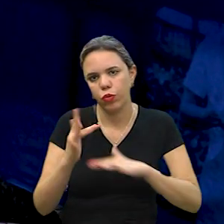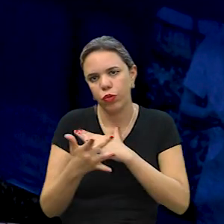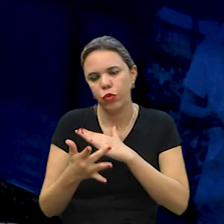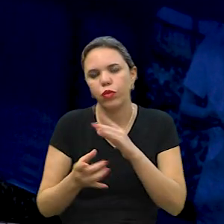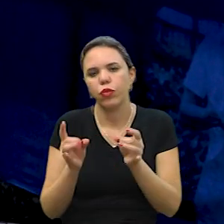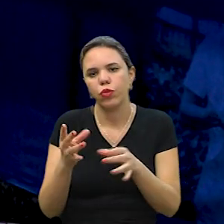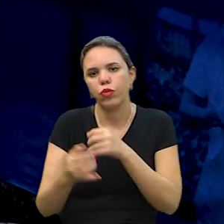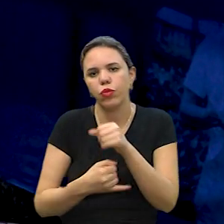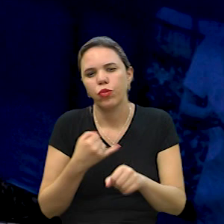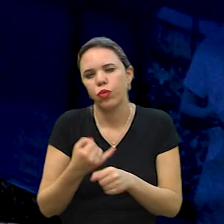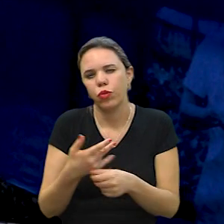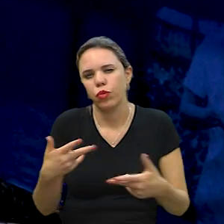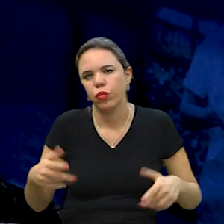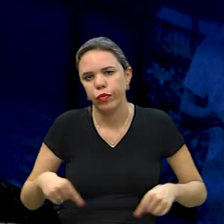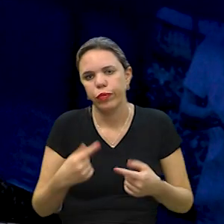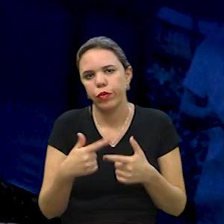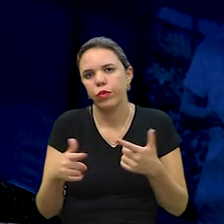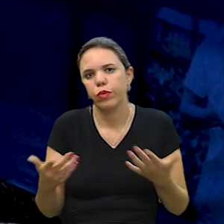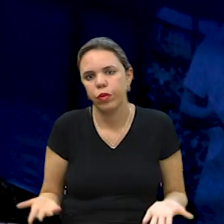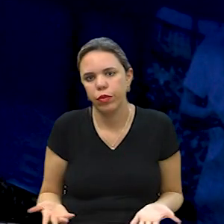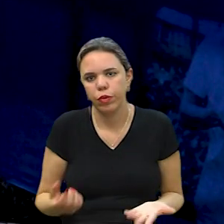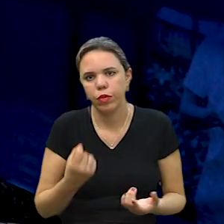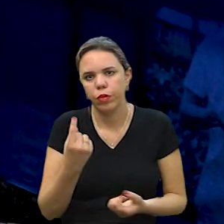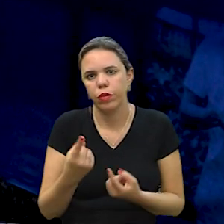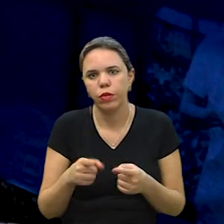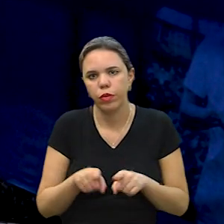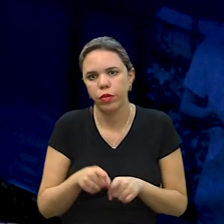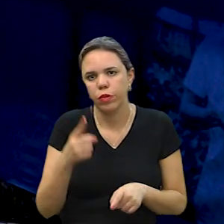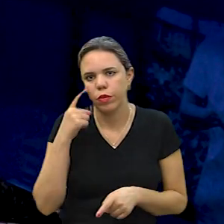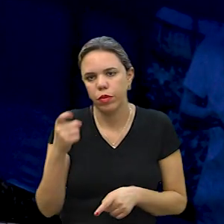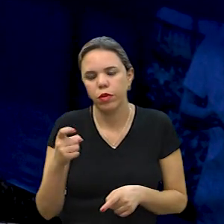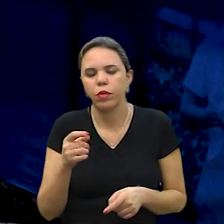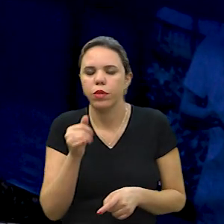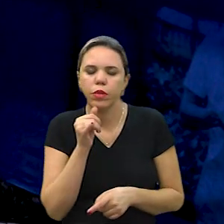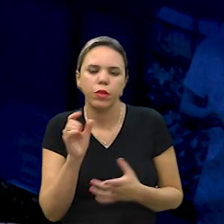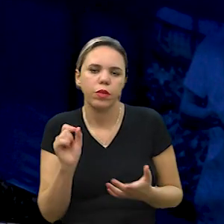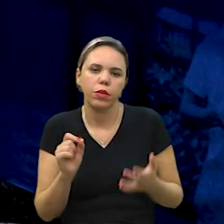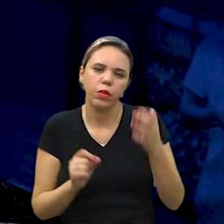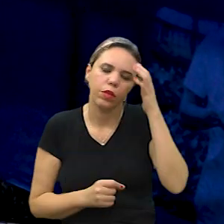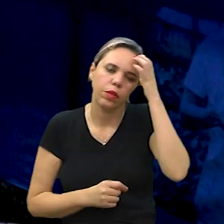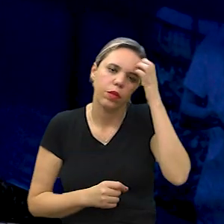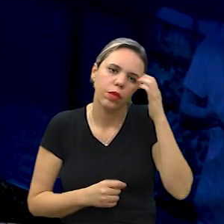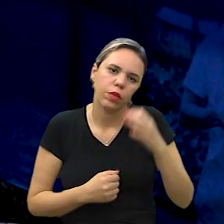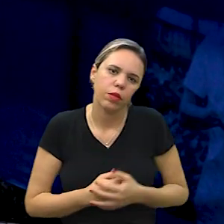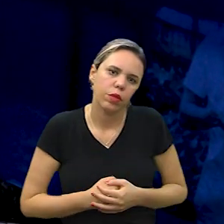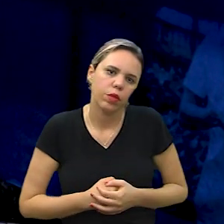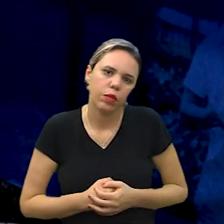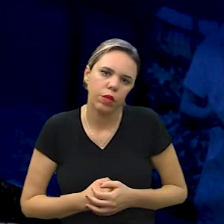agora, o e-commerce. Então, são muitos desafios. Alguns desafios até interessantes, do tipo assim,